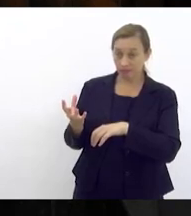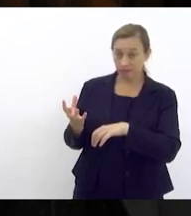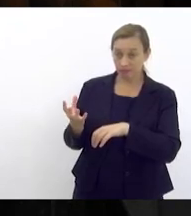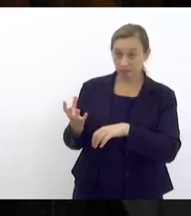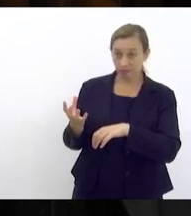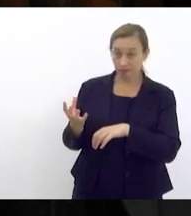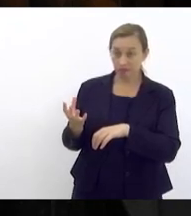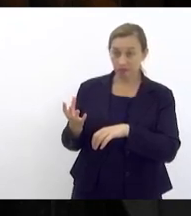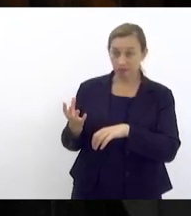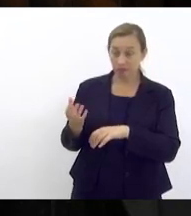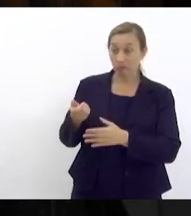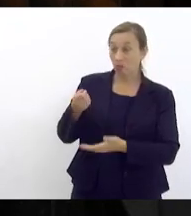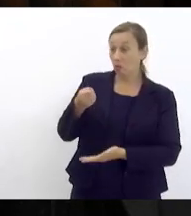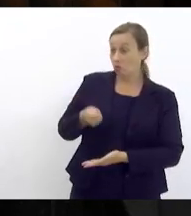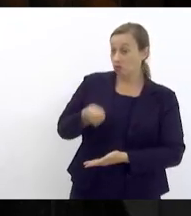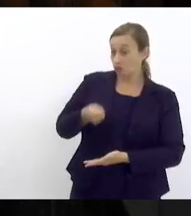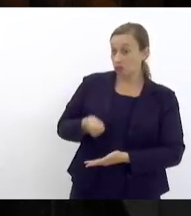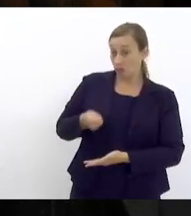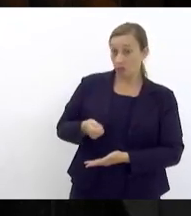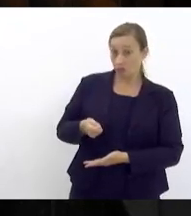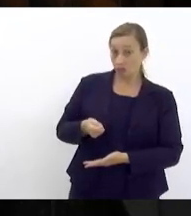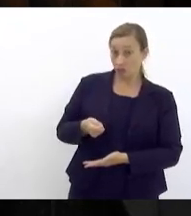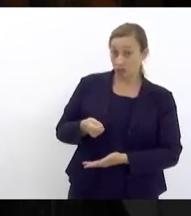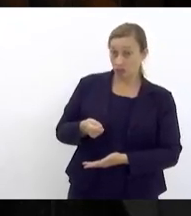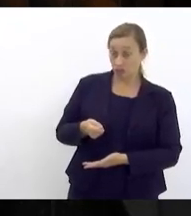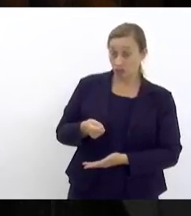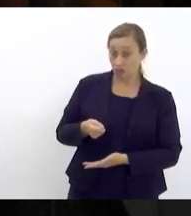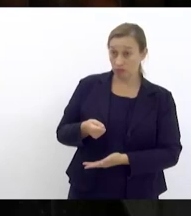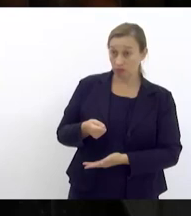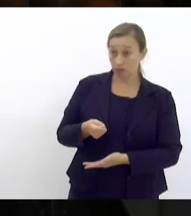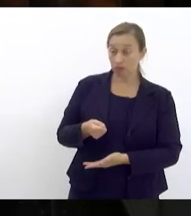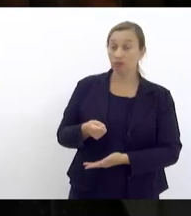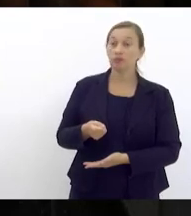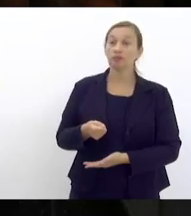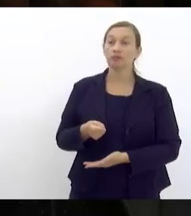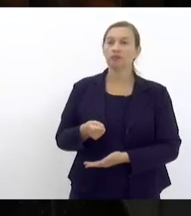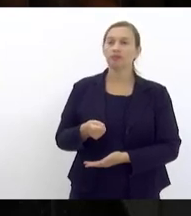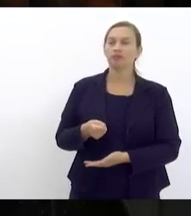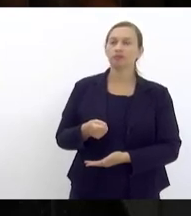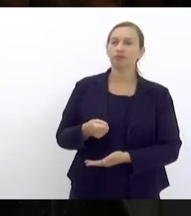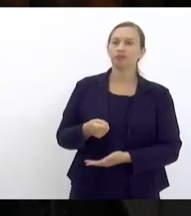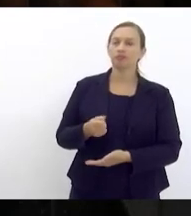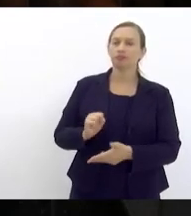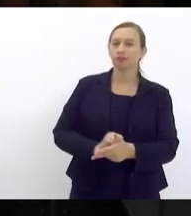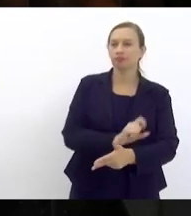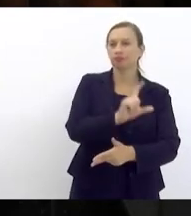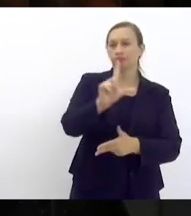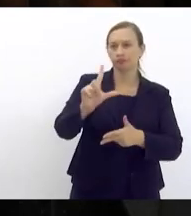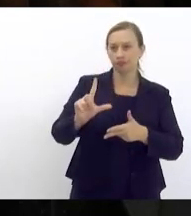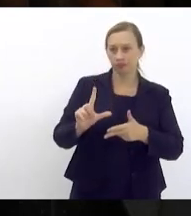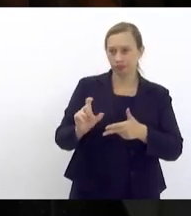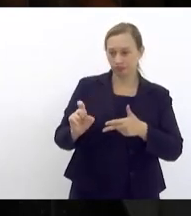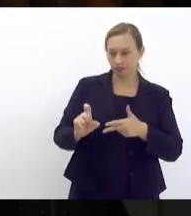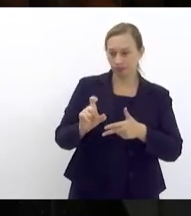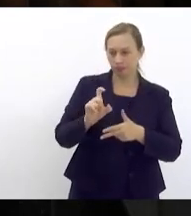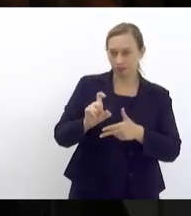cumprimento obrigatório por parte do executivo Federal